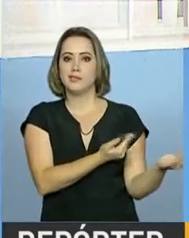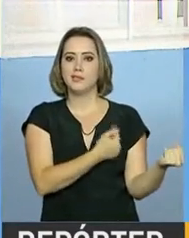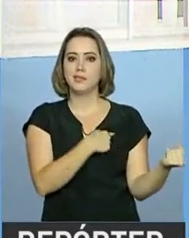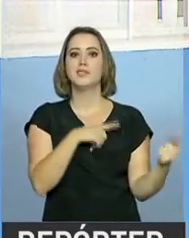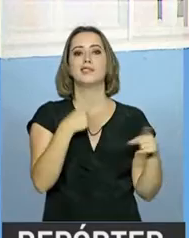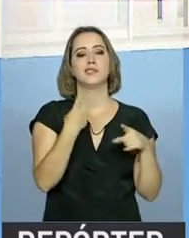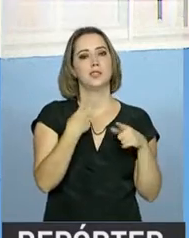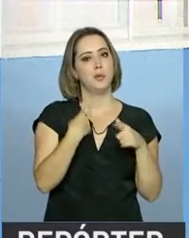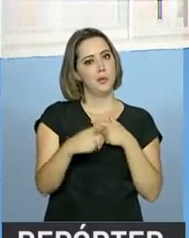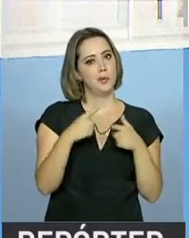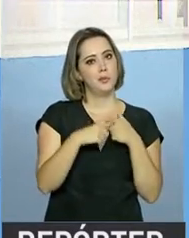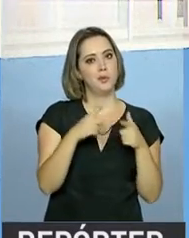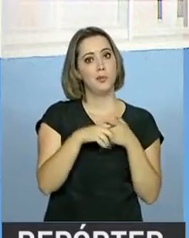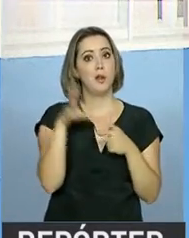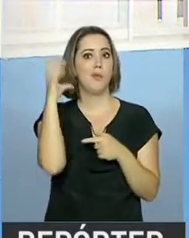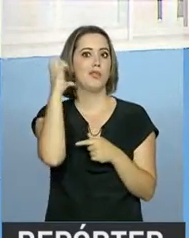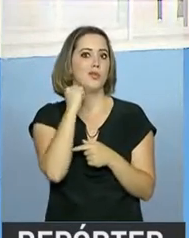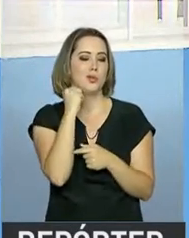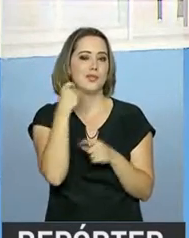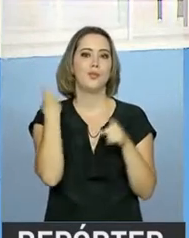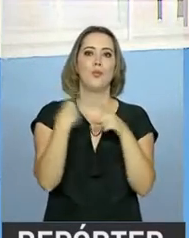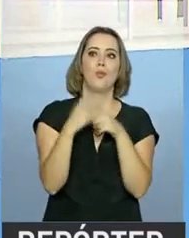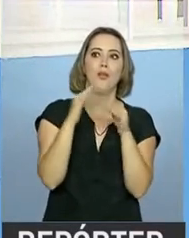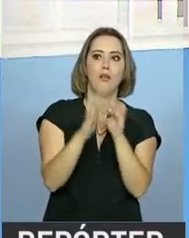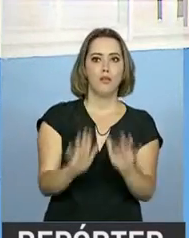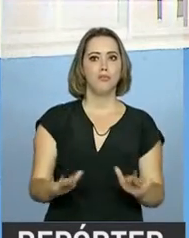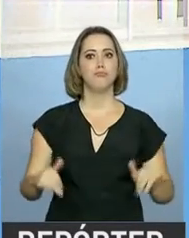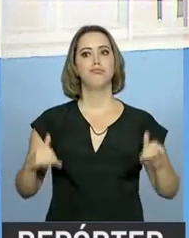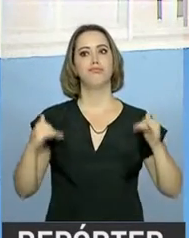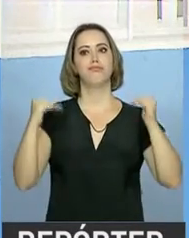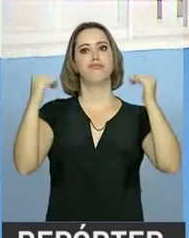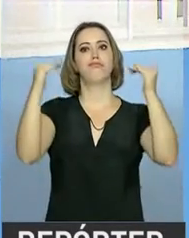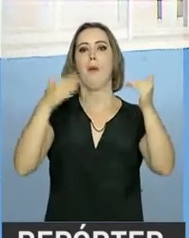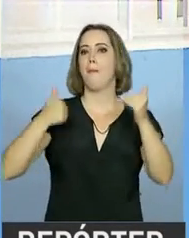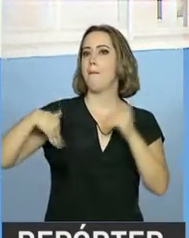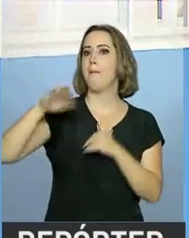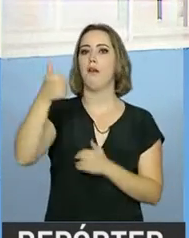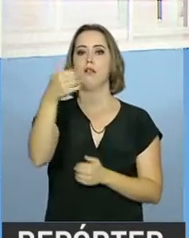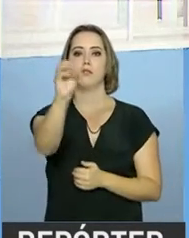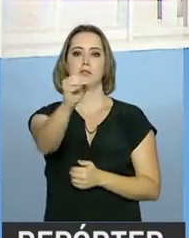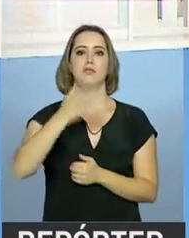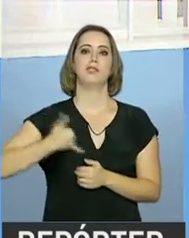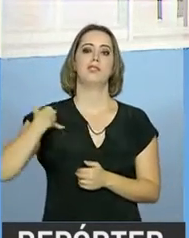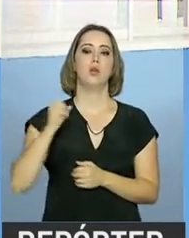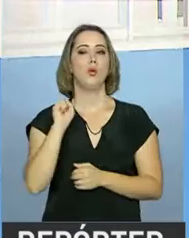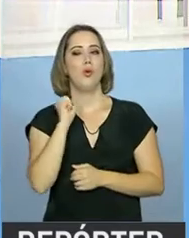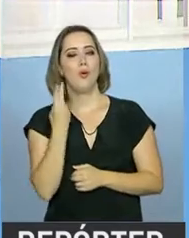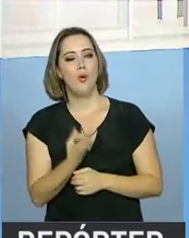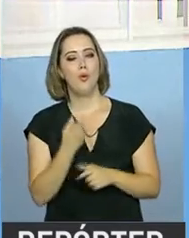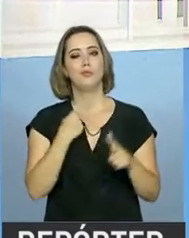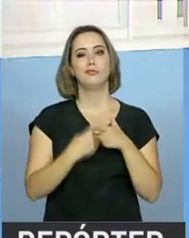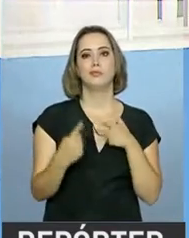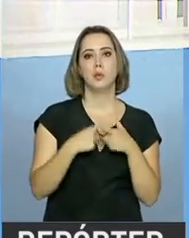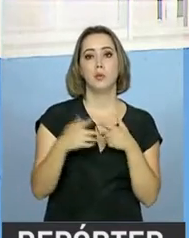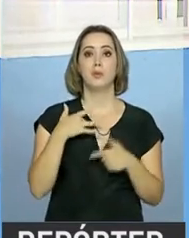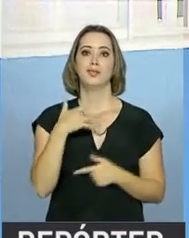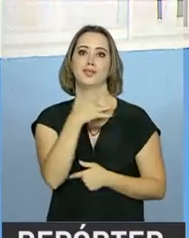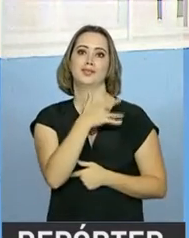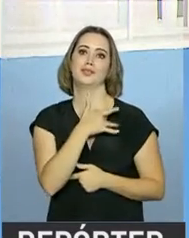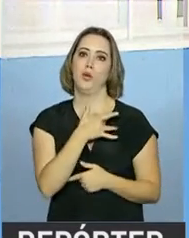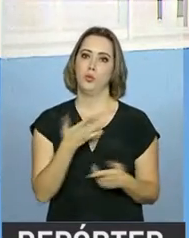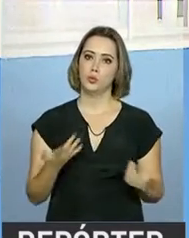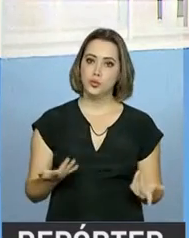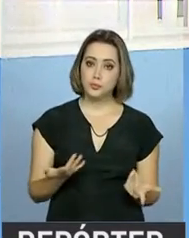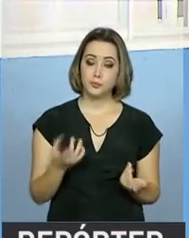em serem adotados porque já estão com mais de 10 anos ou porque têm algum problema de saúde grave por exemplo